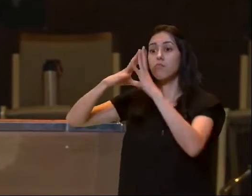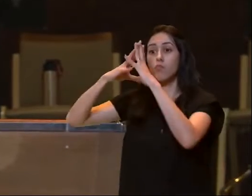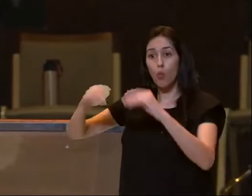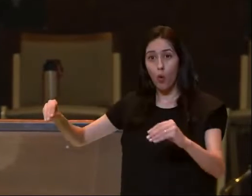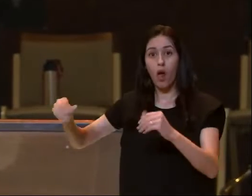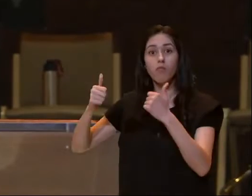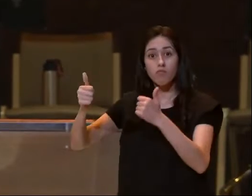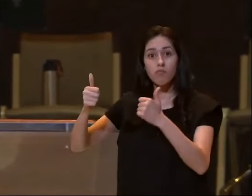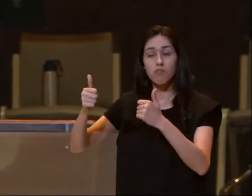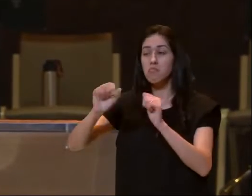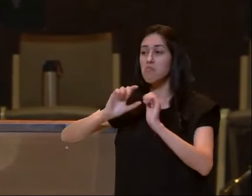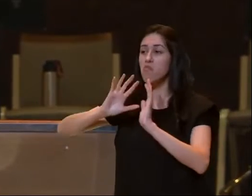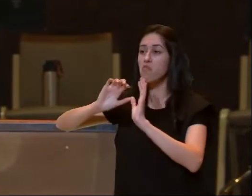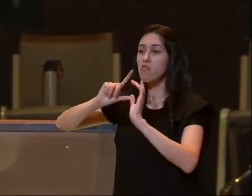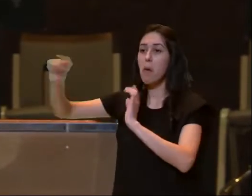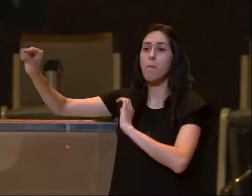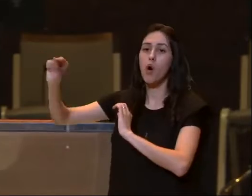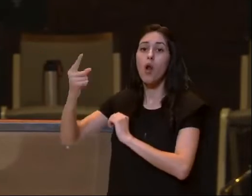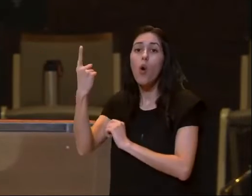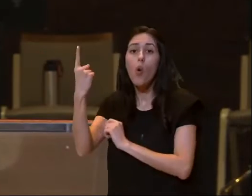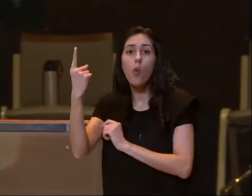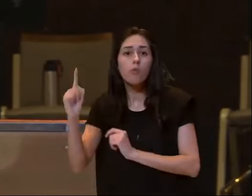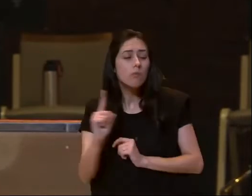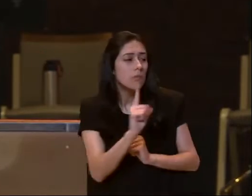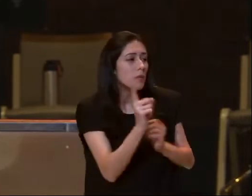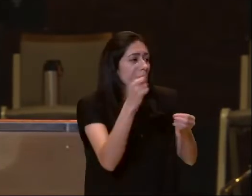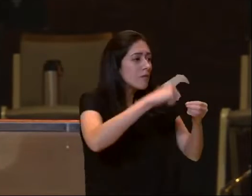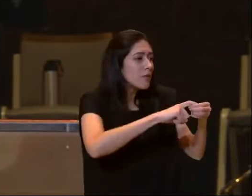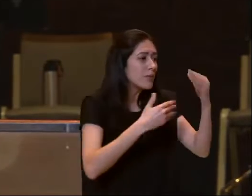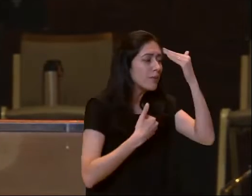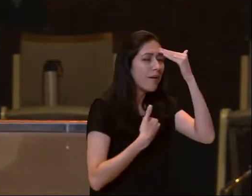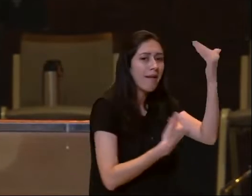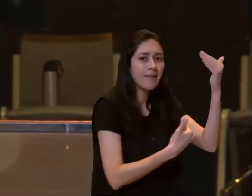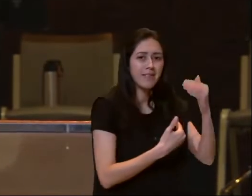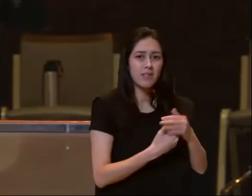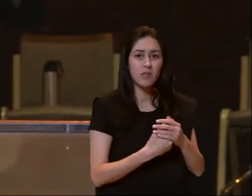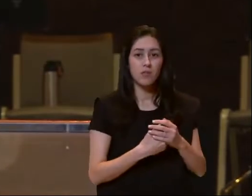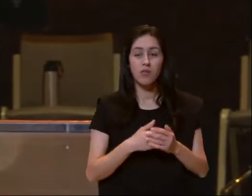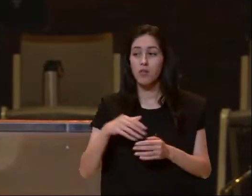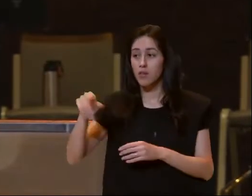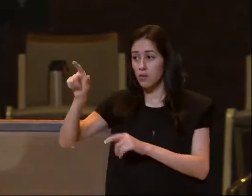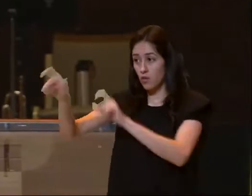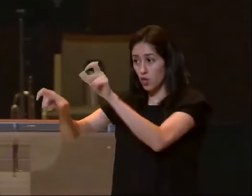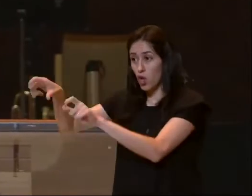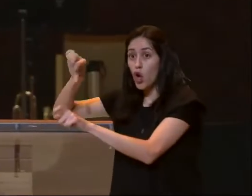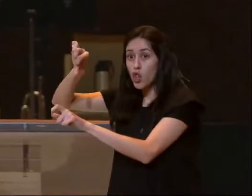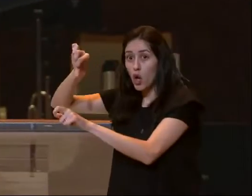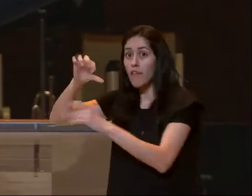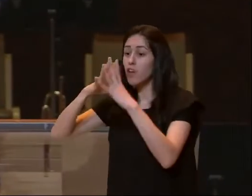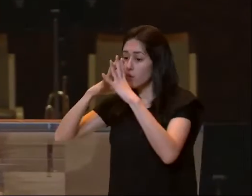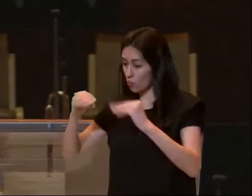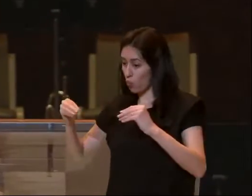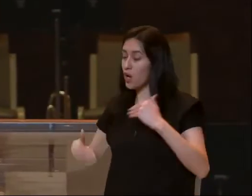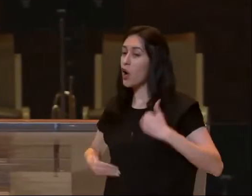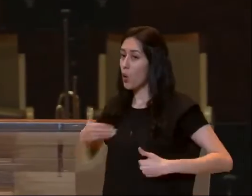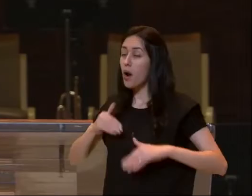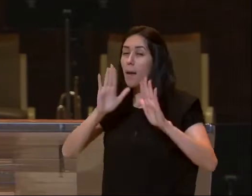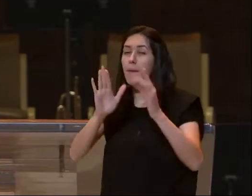só receberam a cura do corpo. 9, só receberam a cura do corpo. O que voltou para agradecer